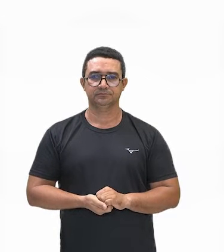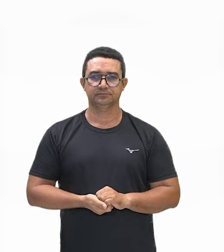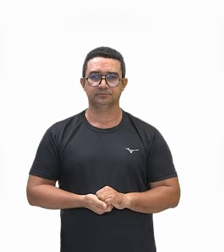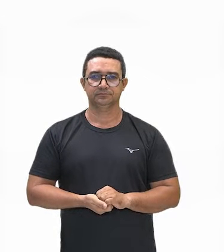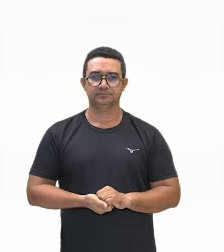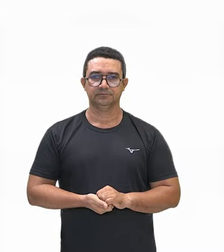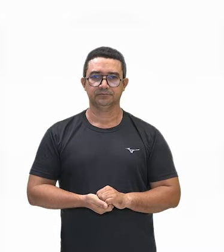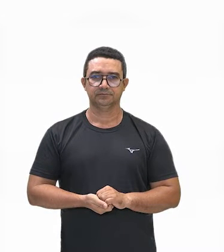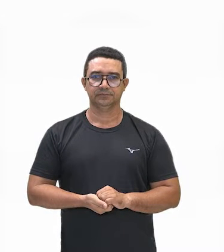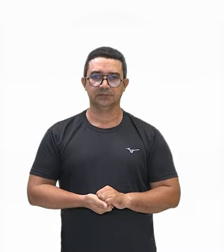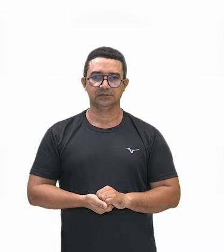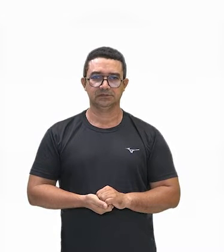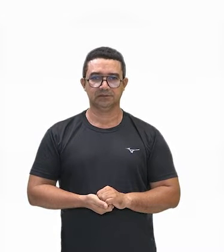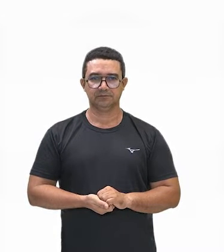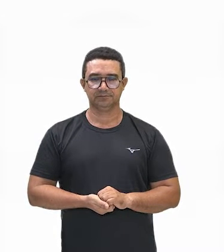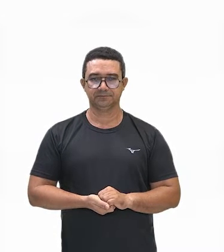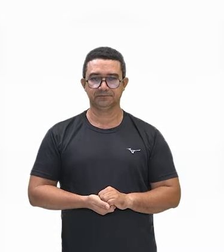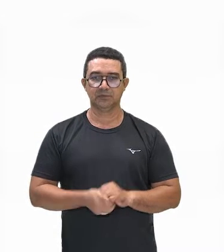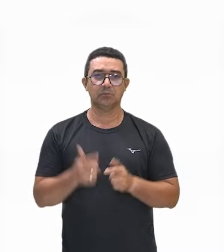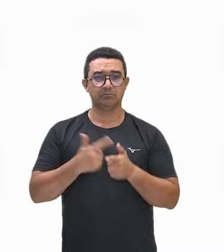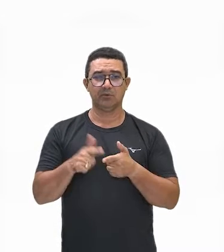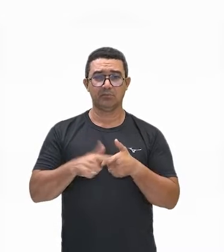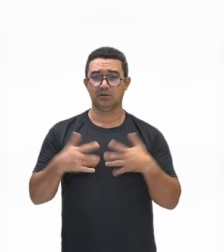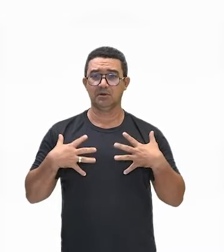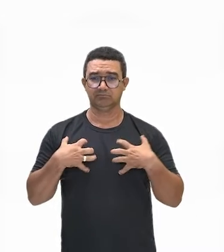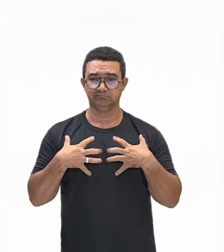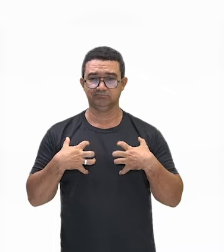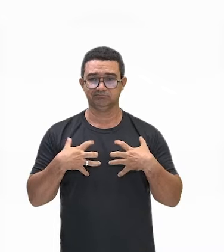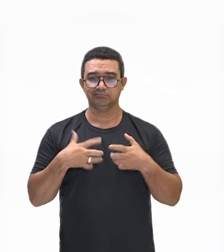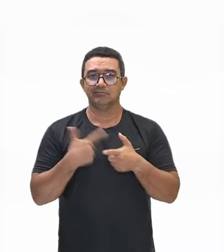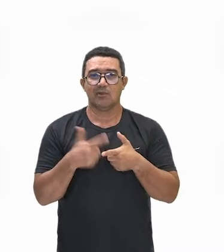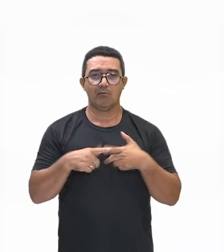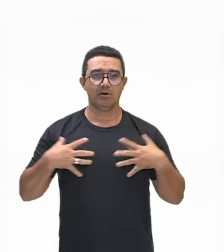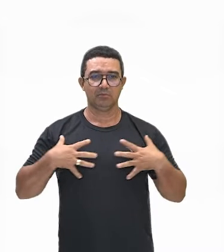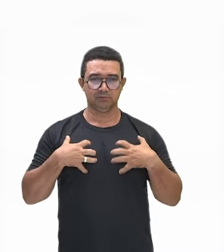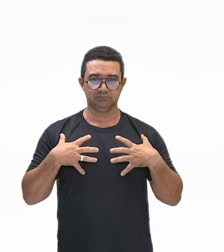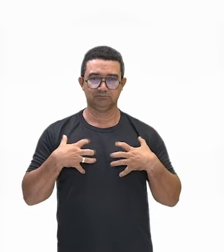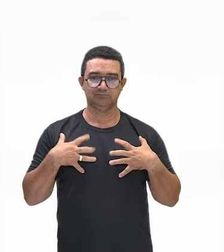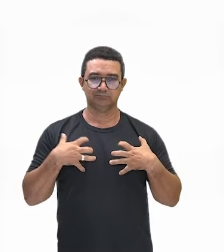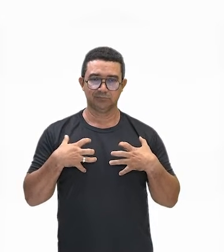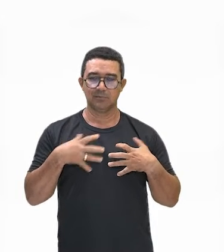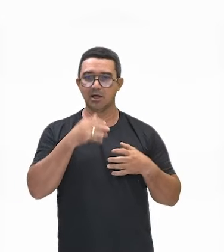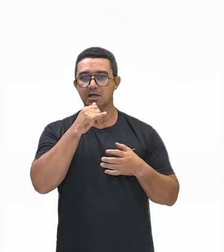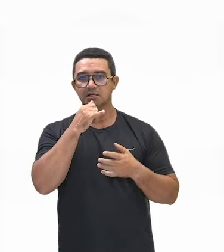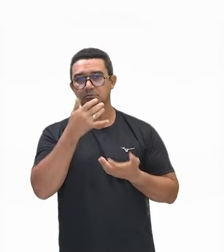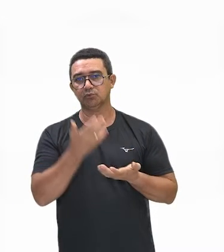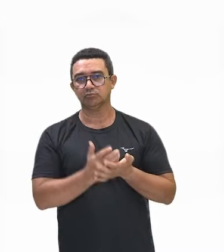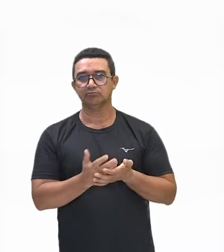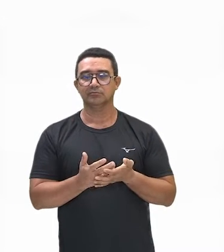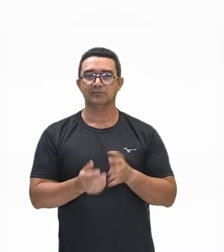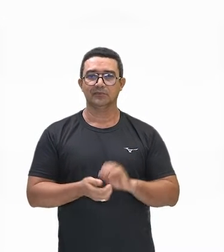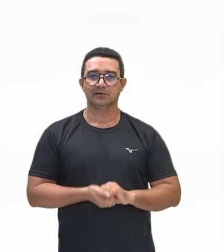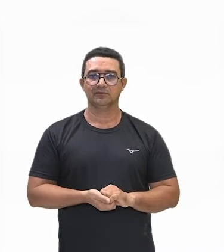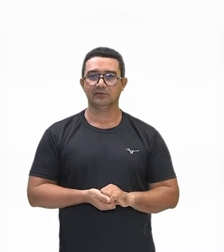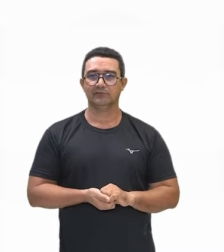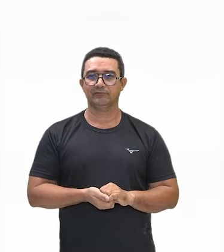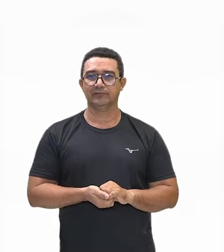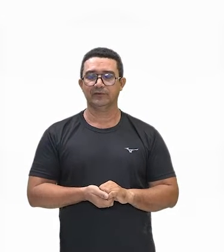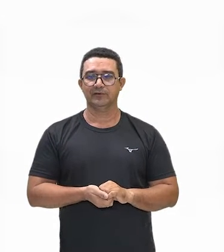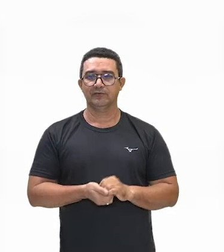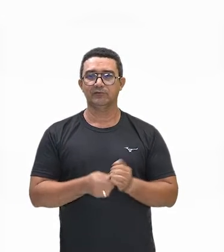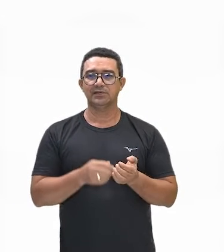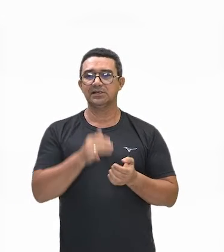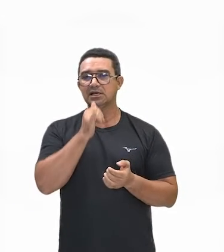quando o sangue, né, coágulos de sangue entram nos pulmões, tá? Então, nós chamamos isso